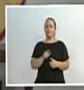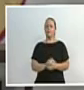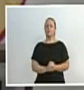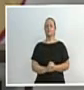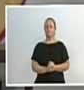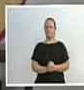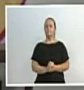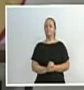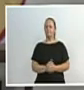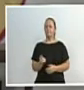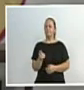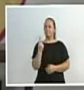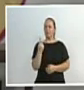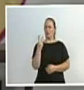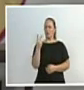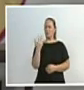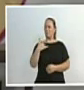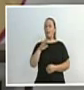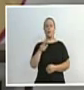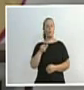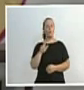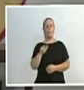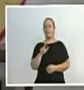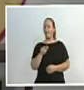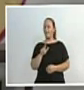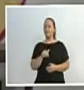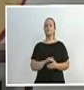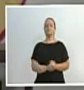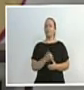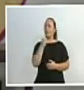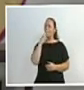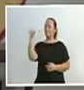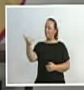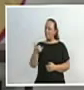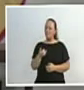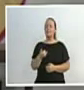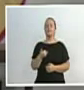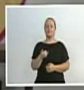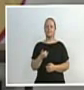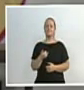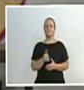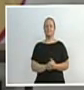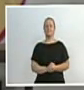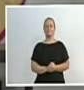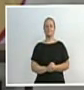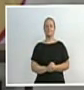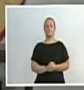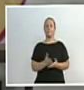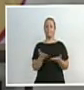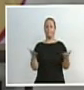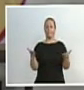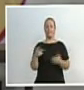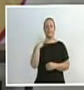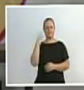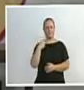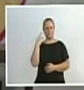De qualquer forma, mais de 2 nunca tivemos. Boa notícia. Senhores vereadores,